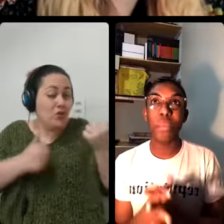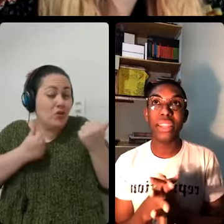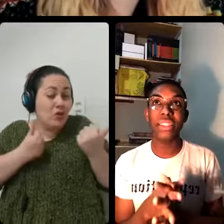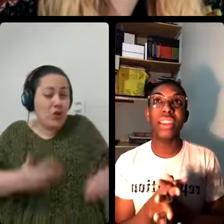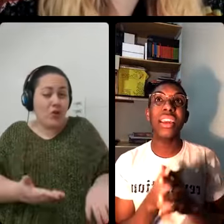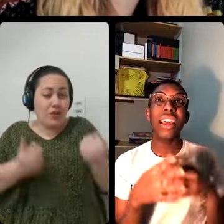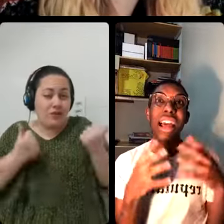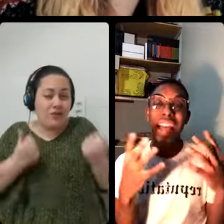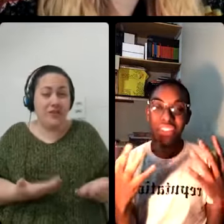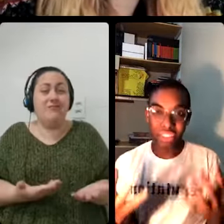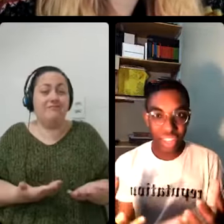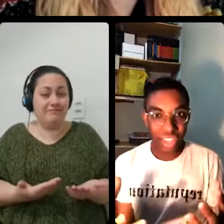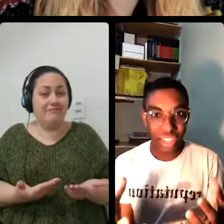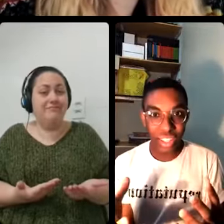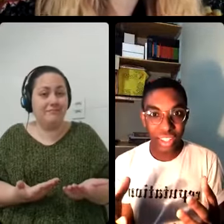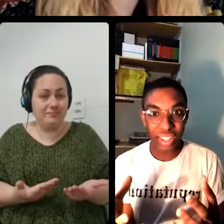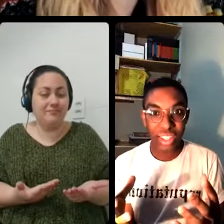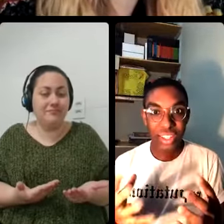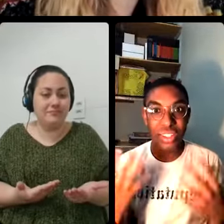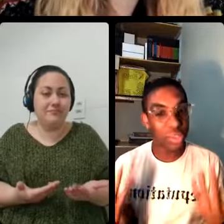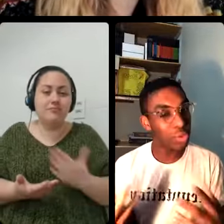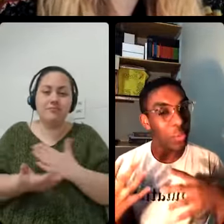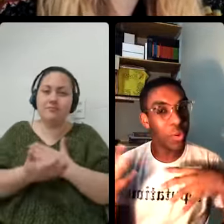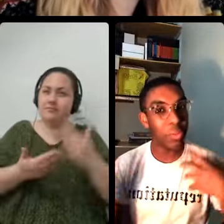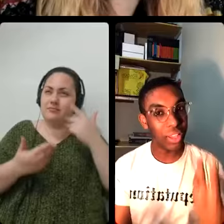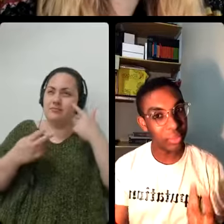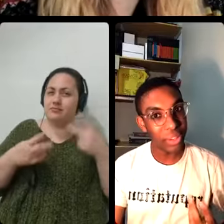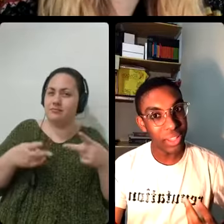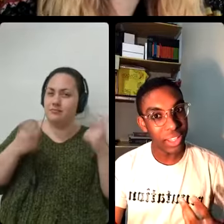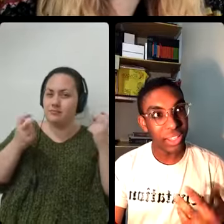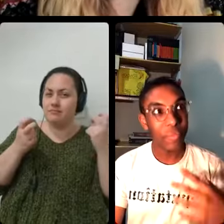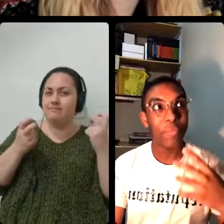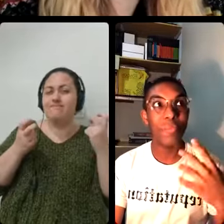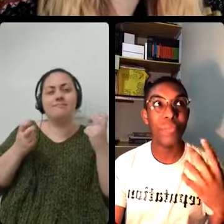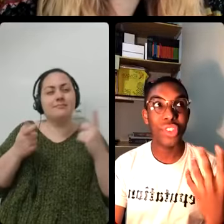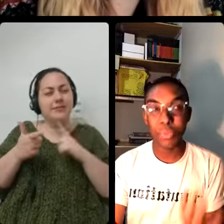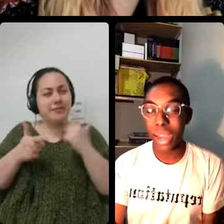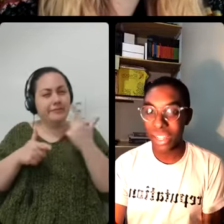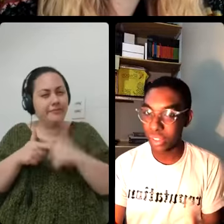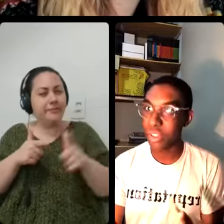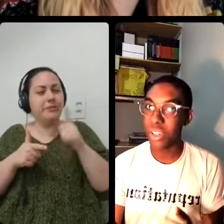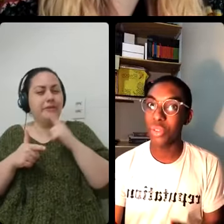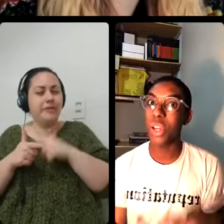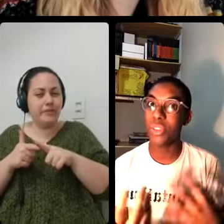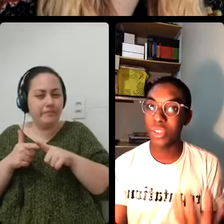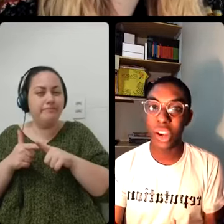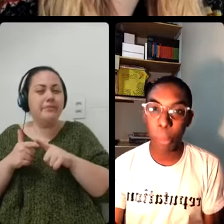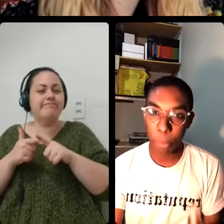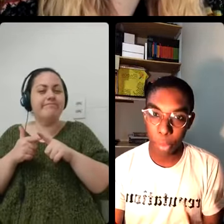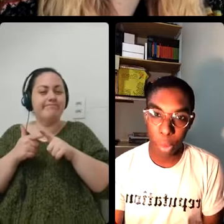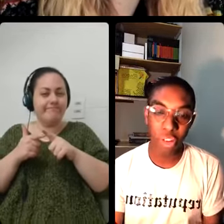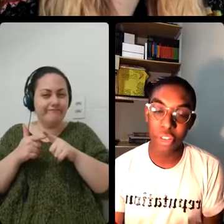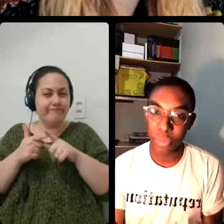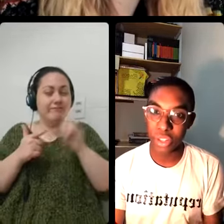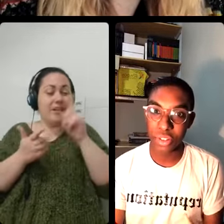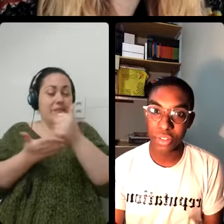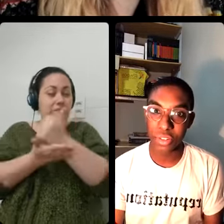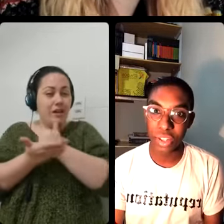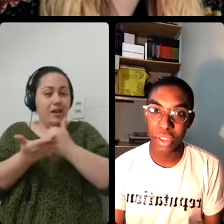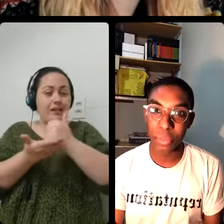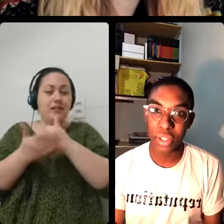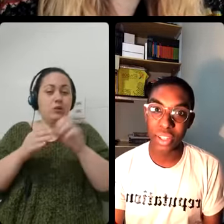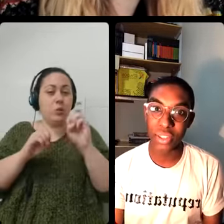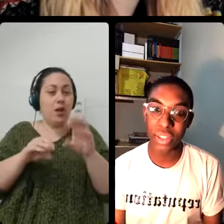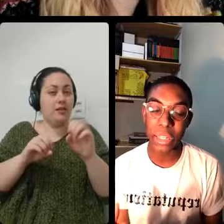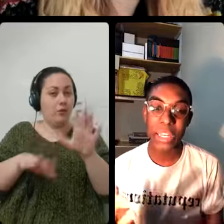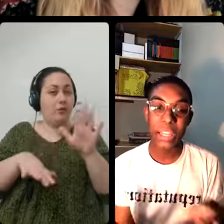gente começa a ver que existe um problema de base educacional, provavelmente.